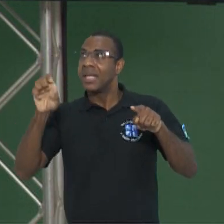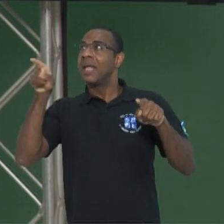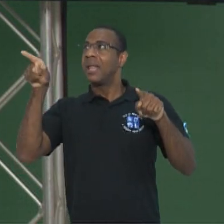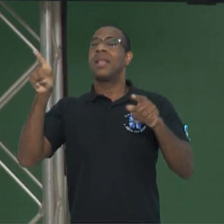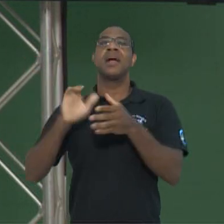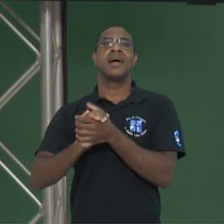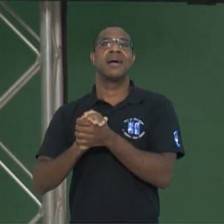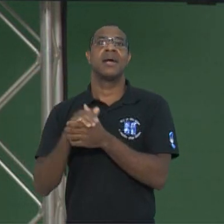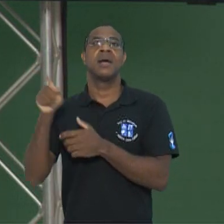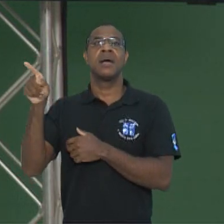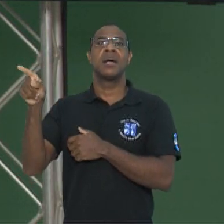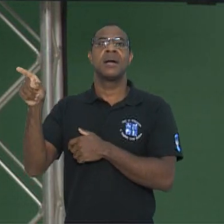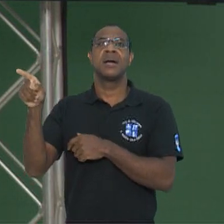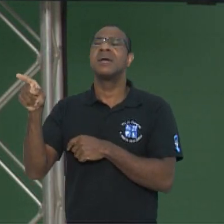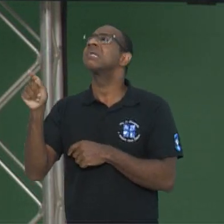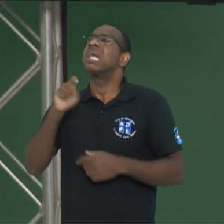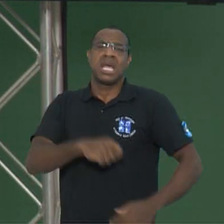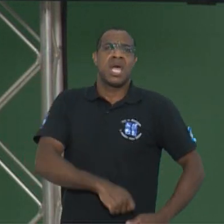sentado aqui,